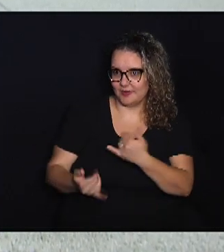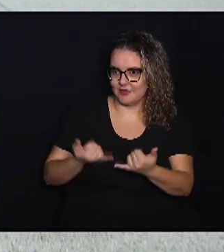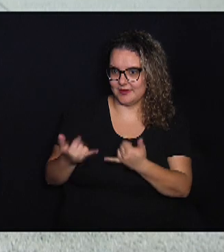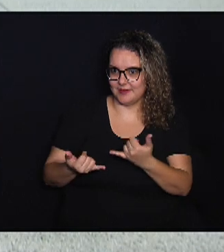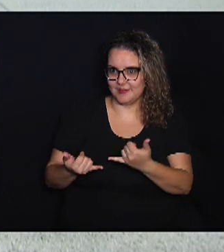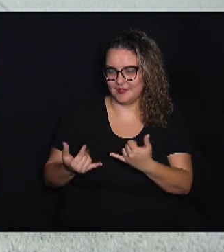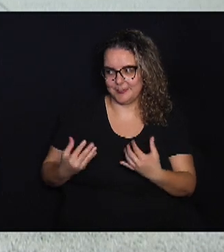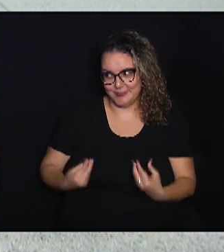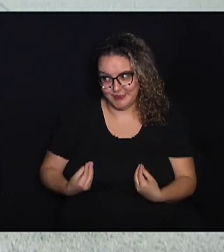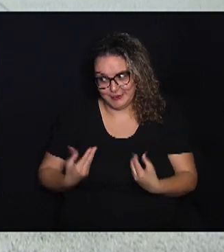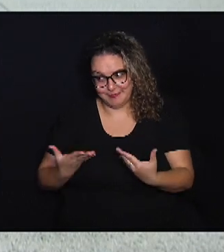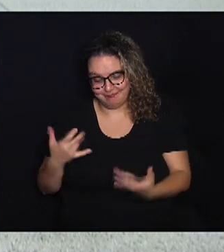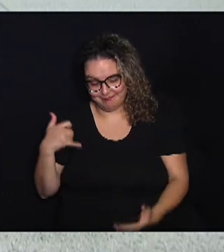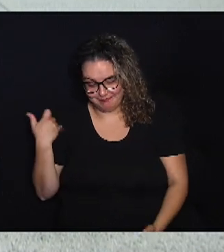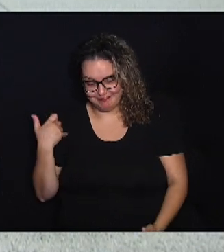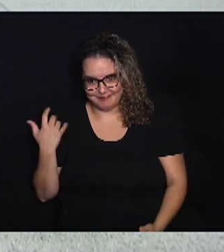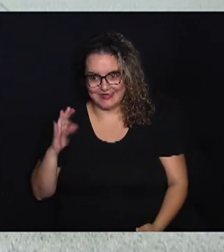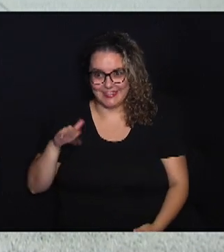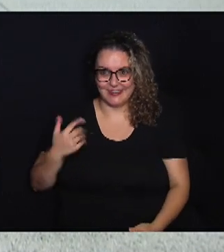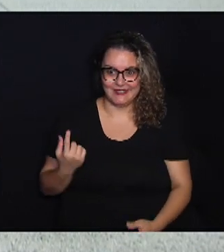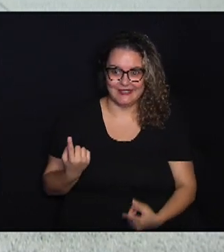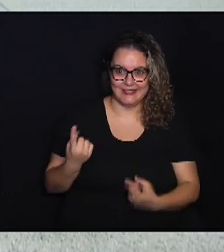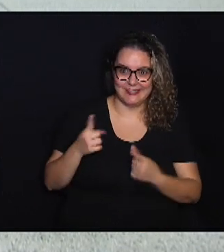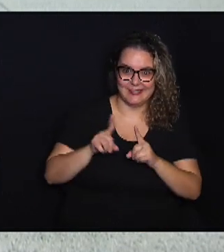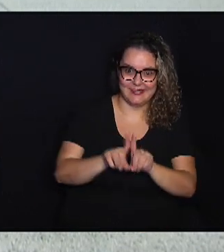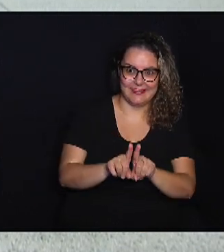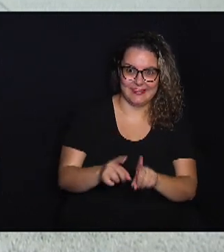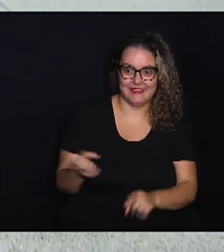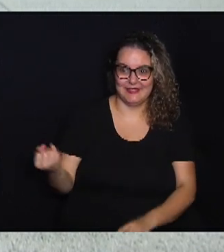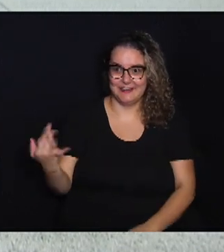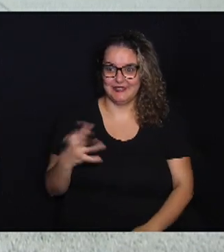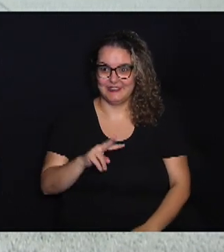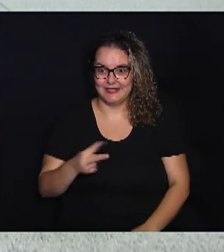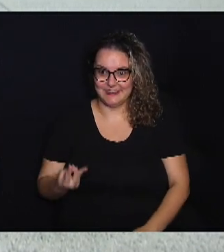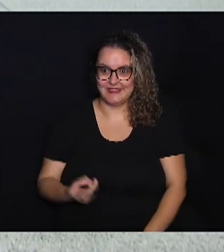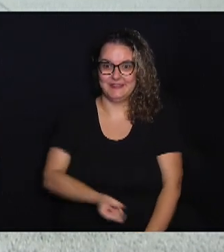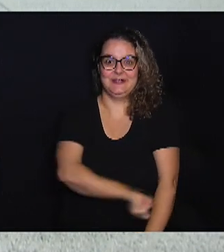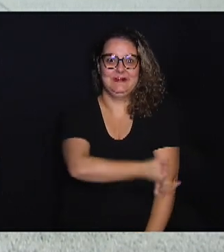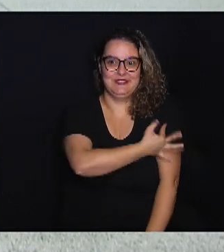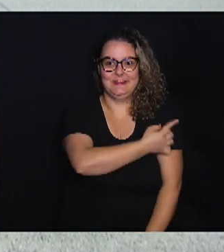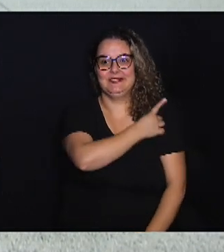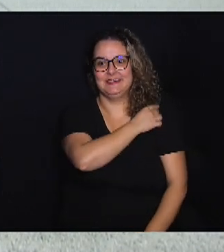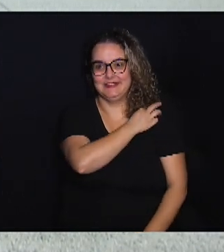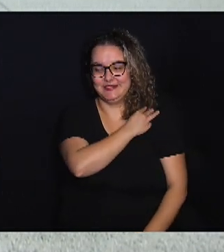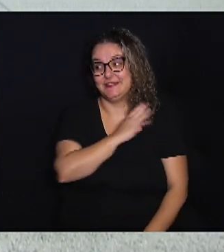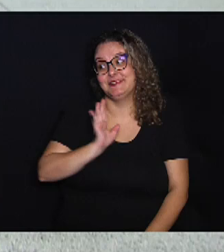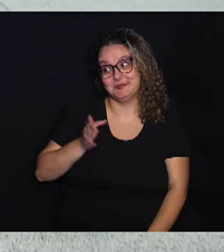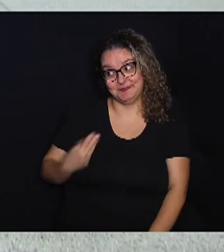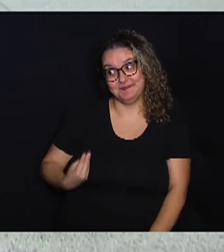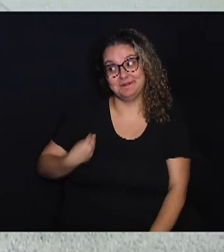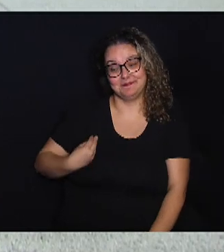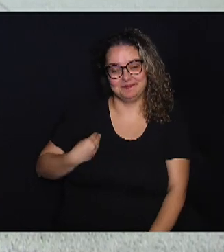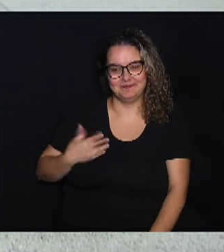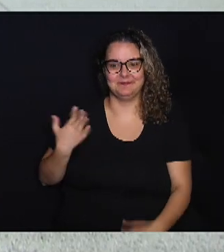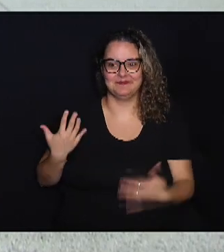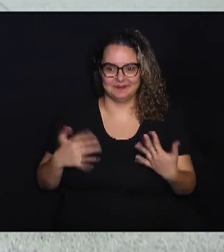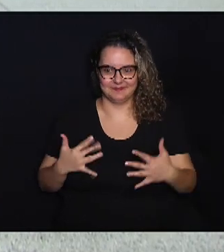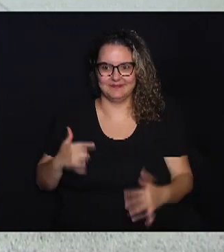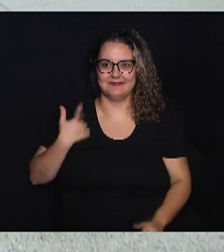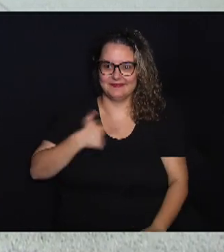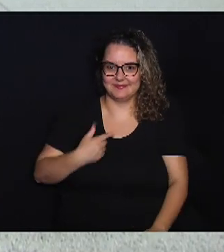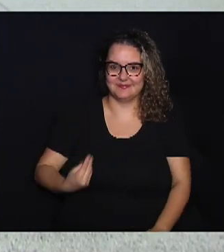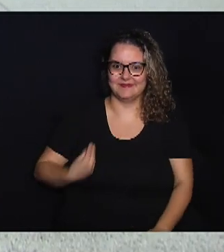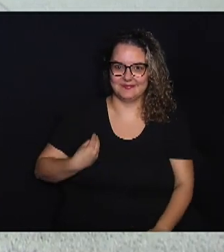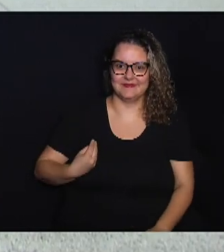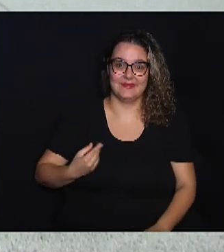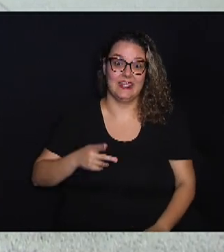gente traça esses paralelos, né? Quantas versões do ensino fundamental e médio a gente já vivenciou na nossa vida? Isso aí costuma entregar a meu